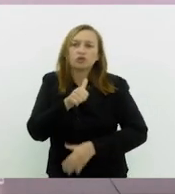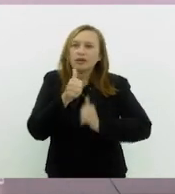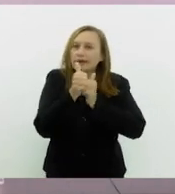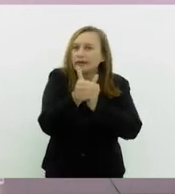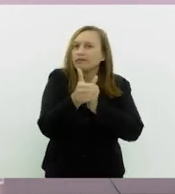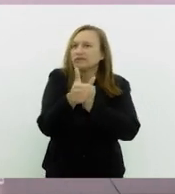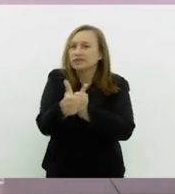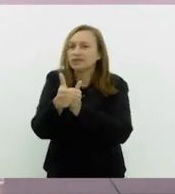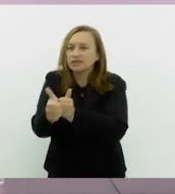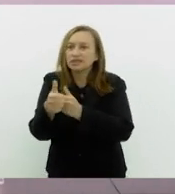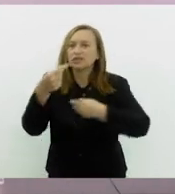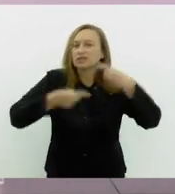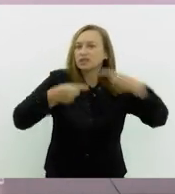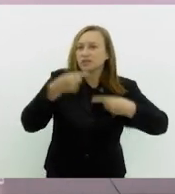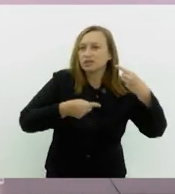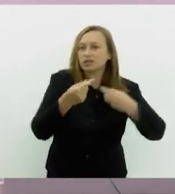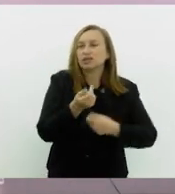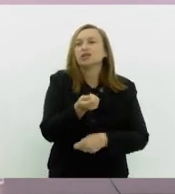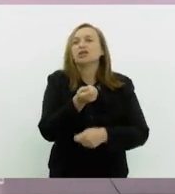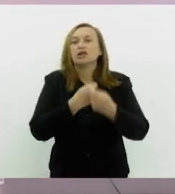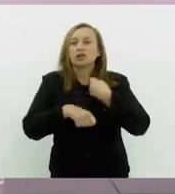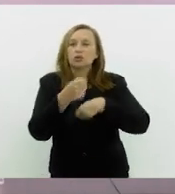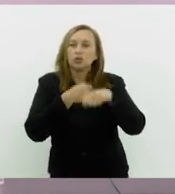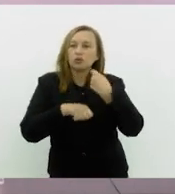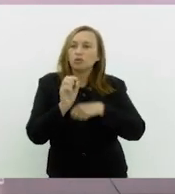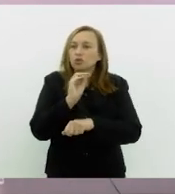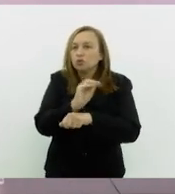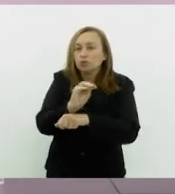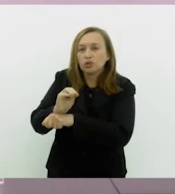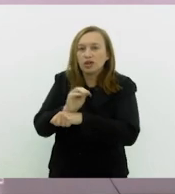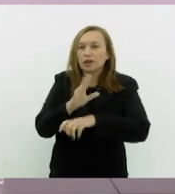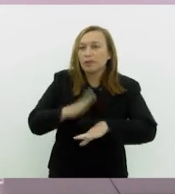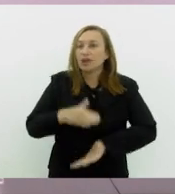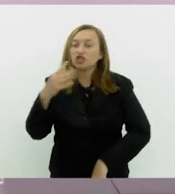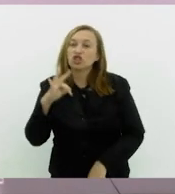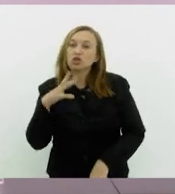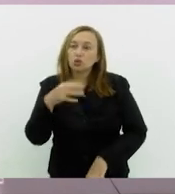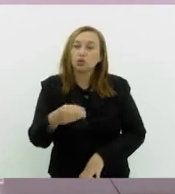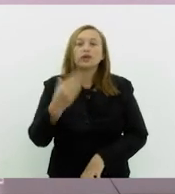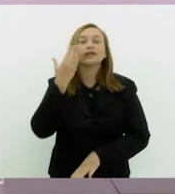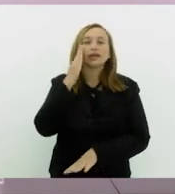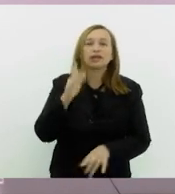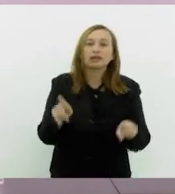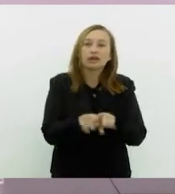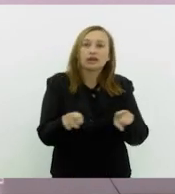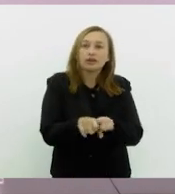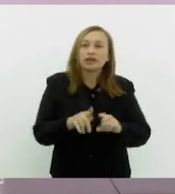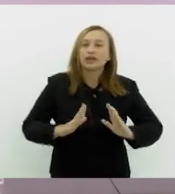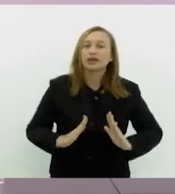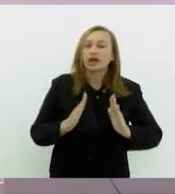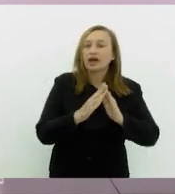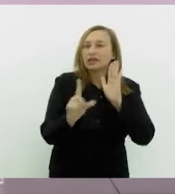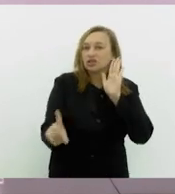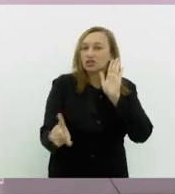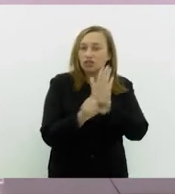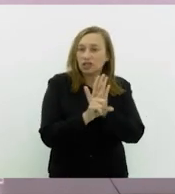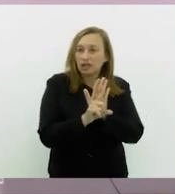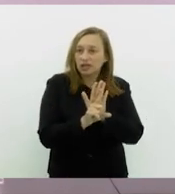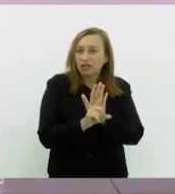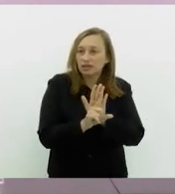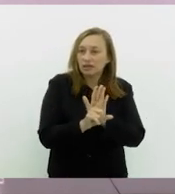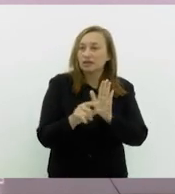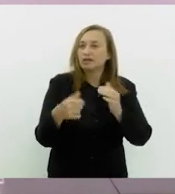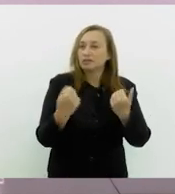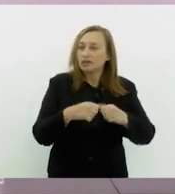acompanham o debate sobre a economia do cuidado, mas, mais que isso, entendendo também que a Casa Legislativa vai ter que